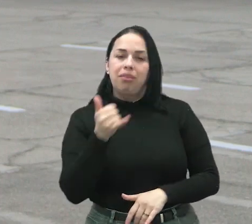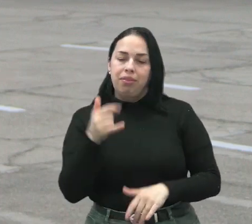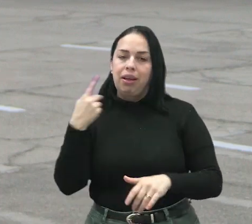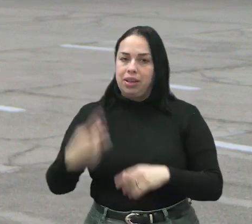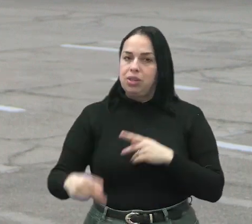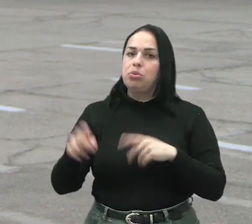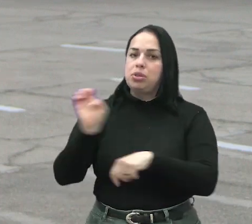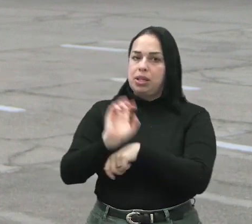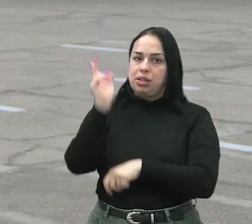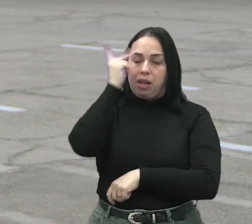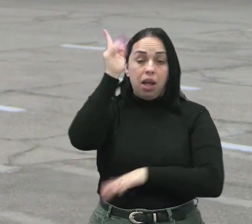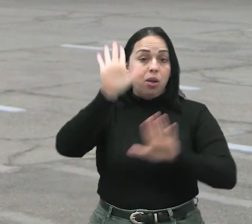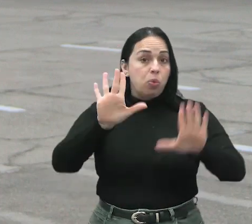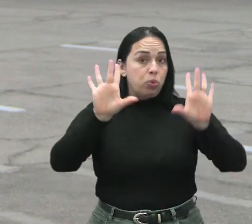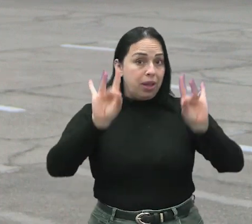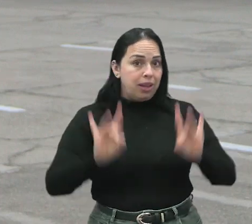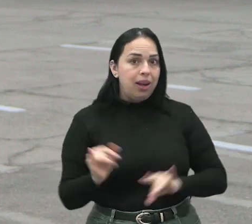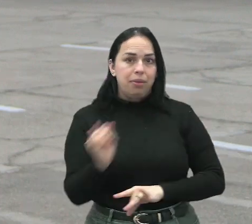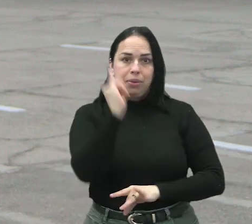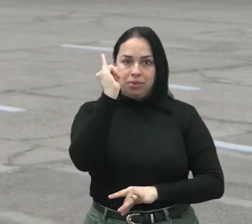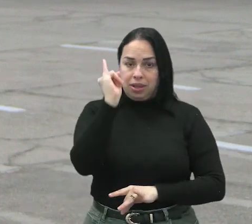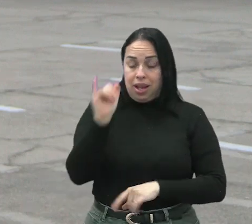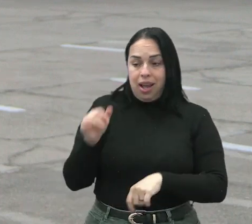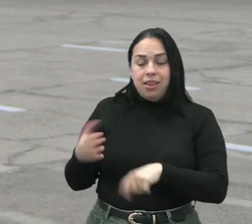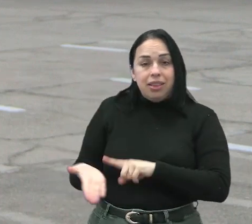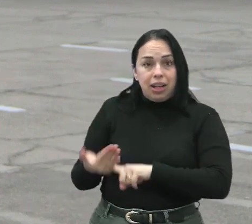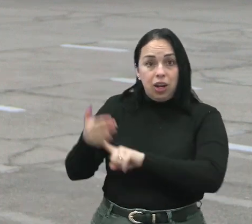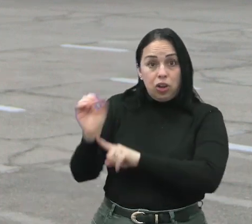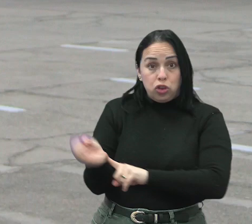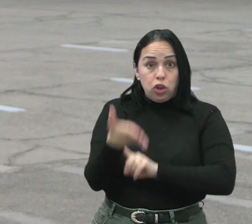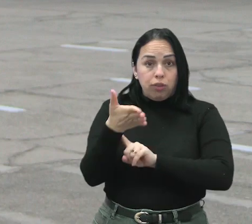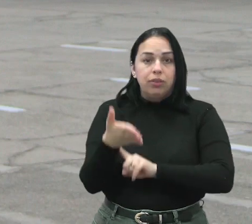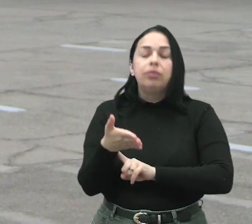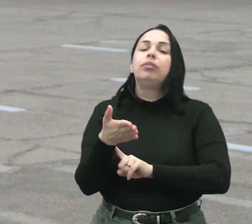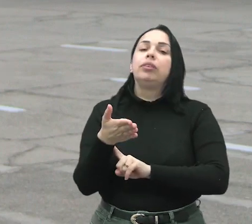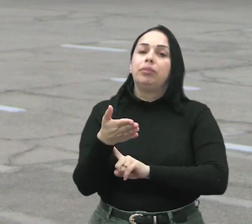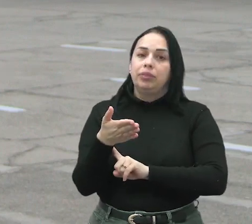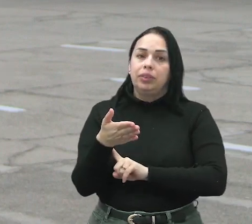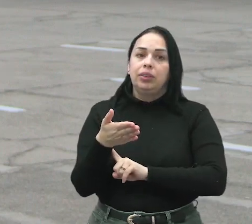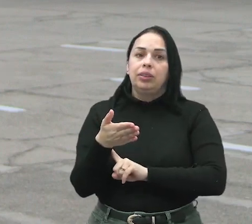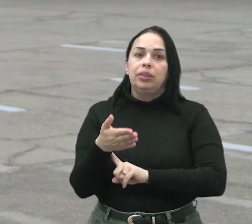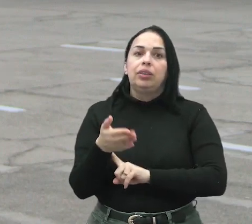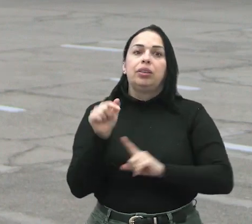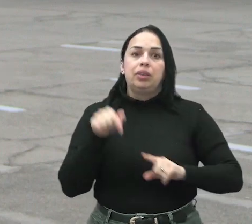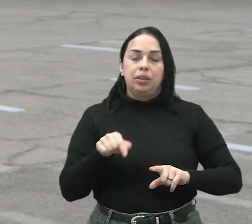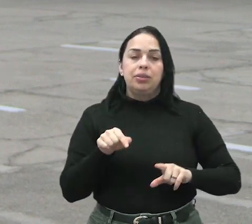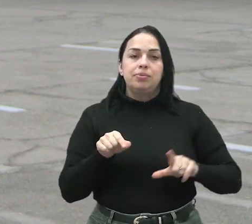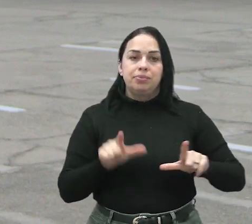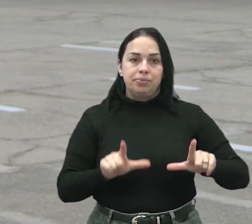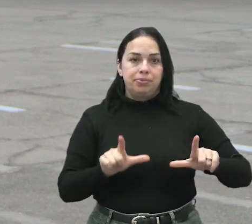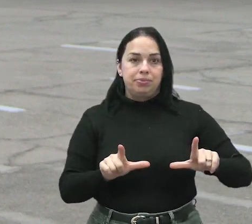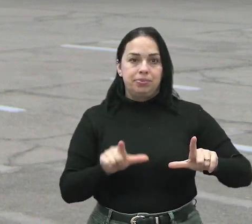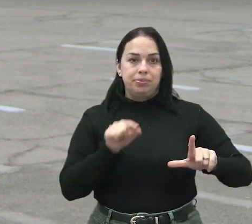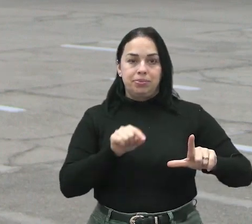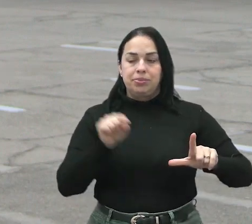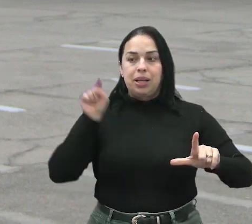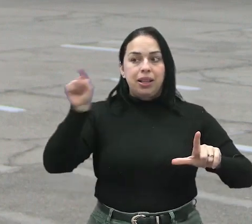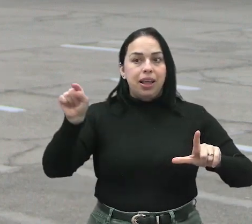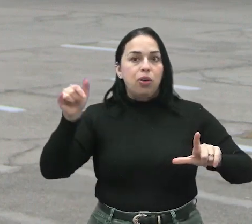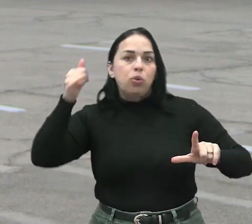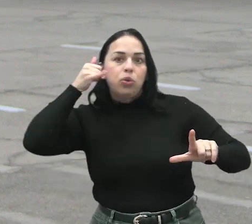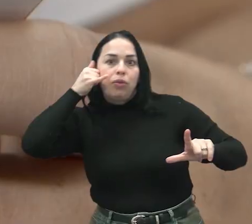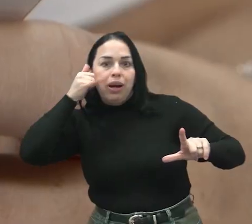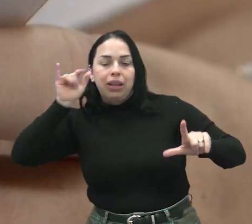no estado. E tem um detalhe muito importante: a nova tecnologia só vai funcionar com o botão do bloqueio remoto